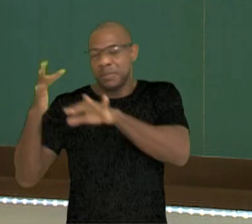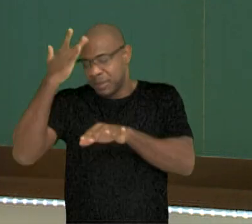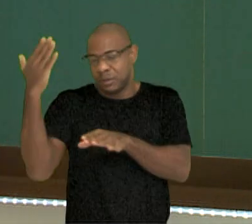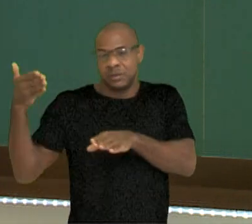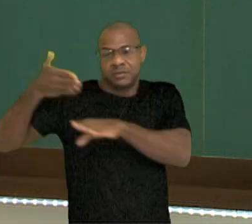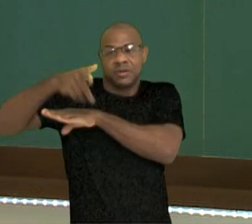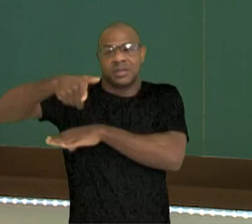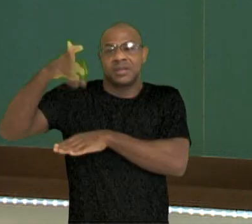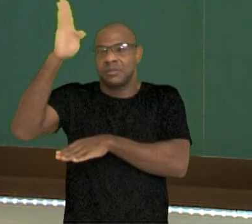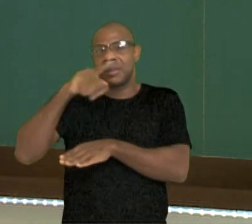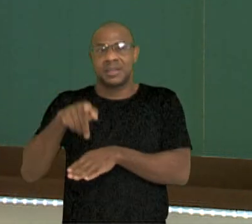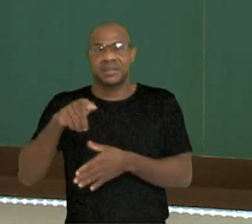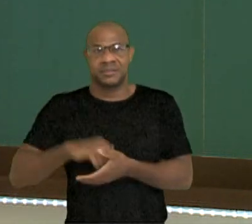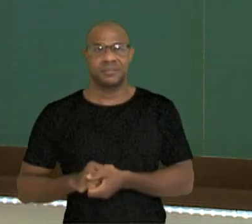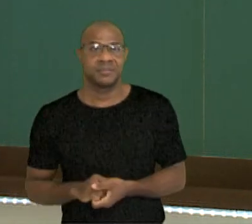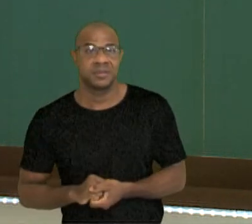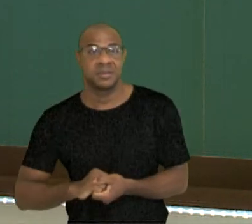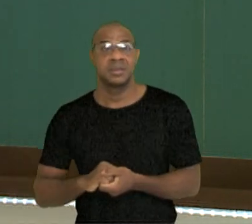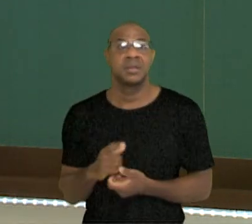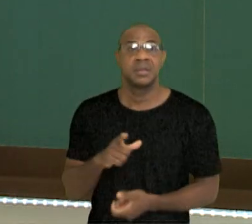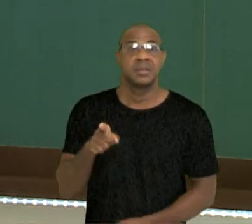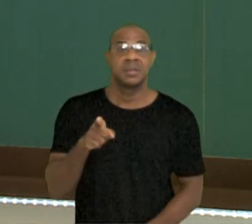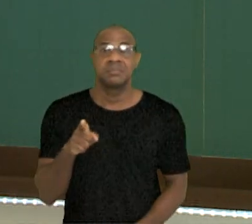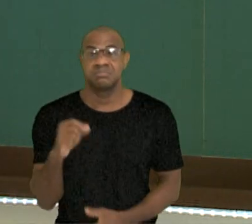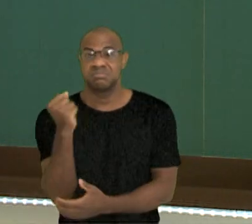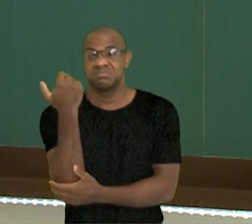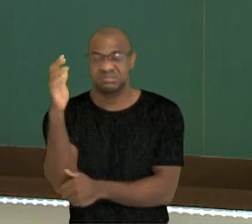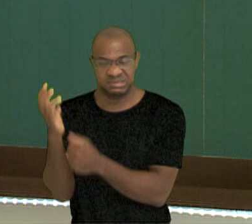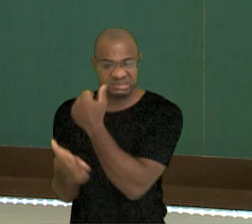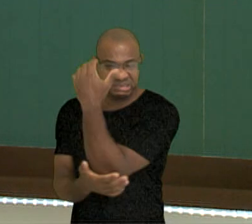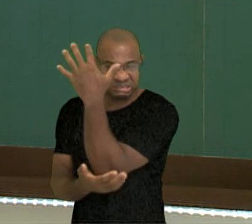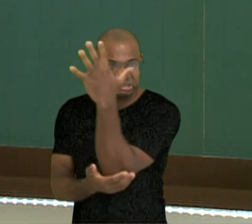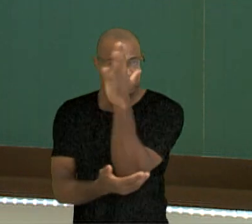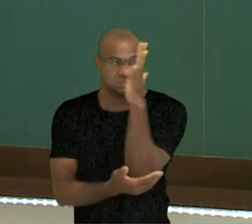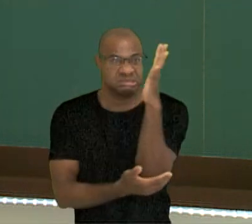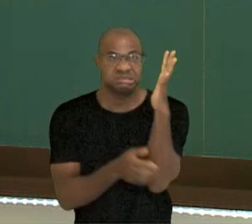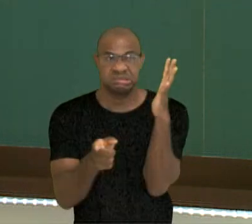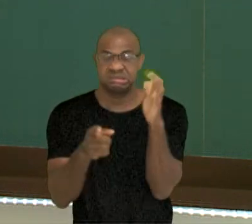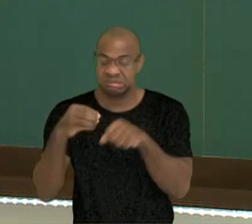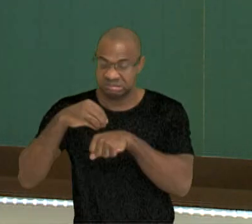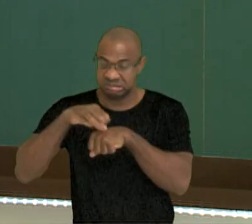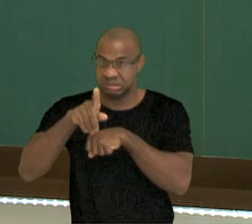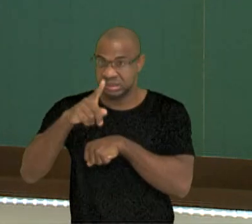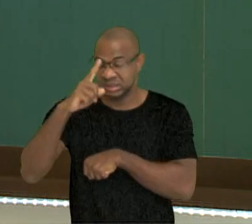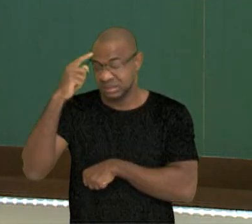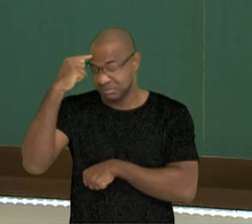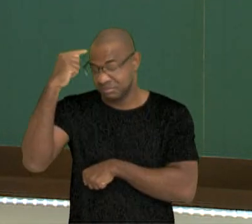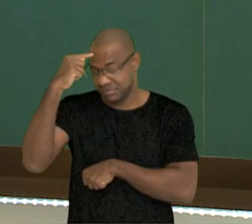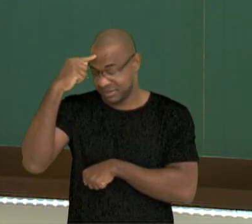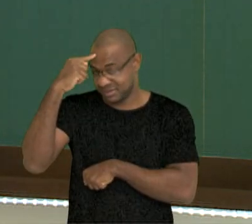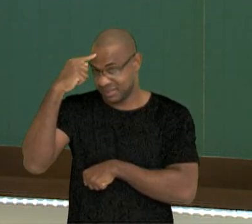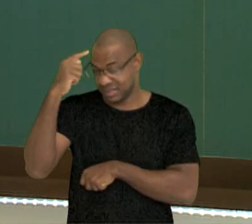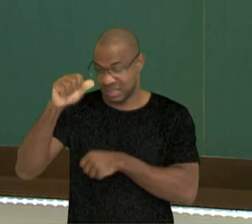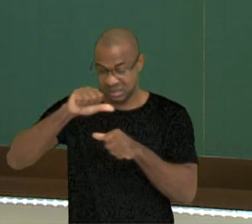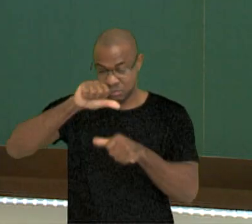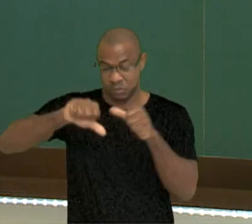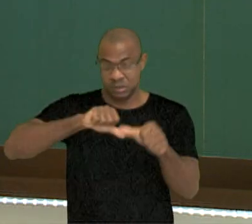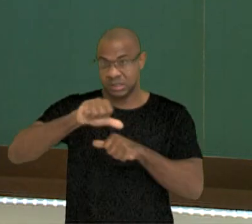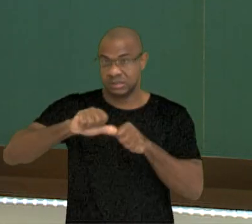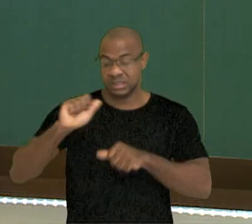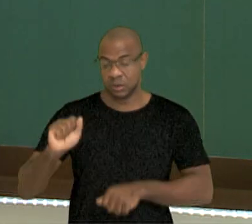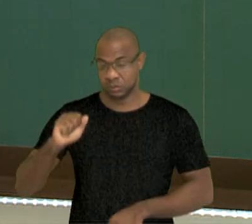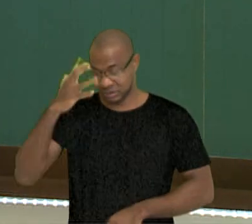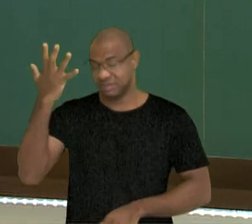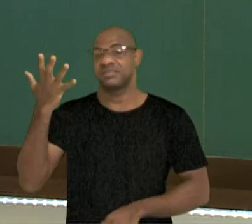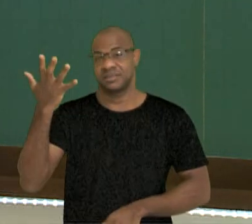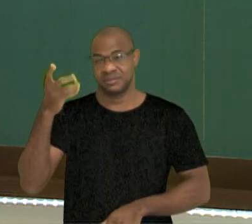especialmente ambientais. Então aqui, quando eu digo especialmente ambientais, já é a dica para vocês pensarem nas mudanças que foram